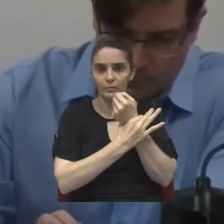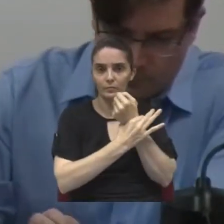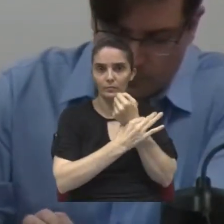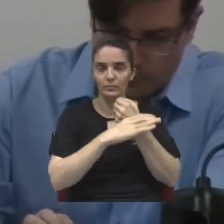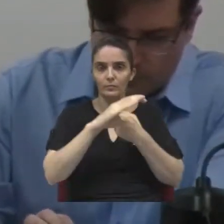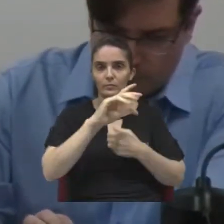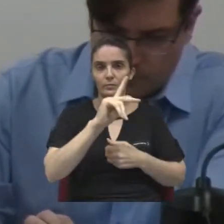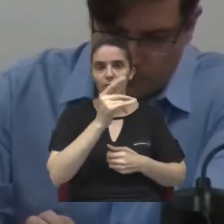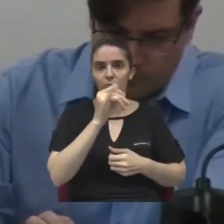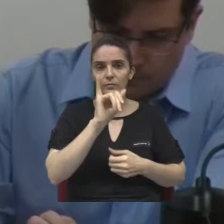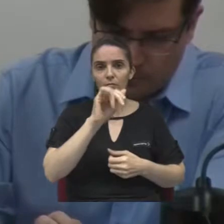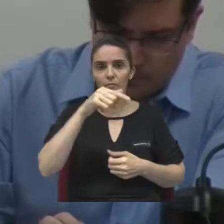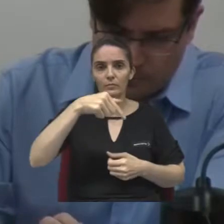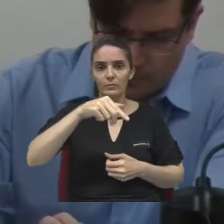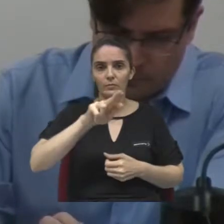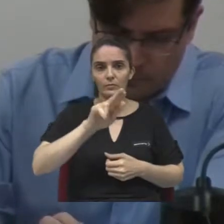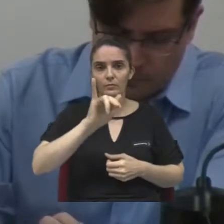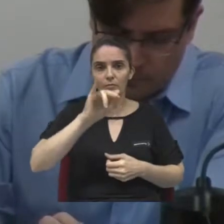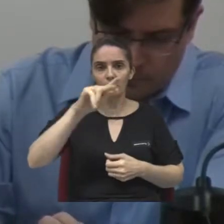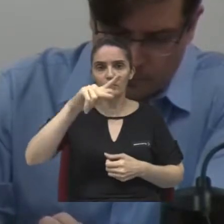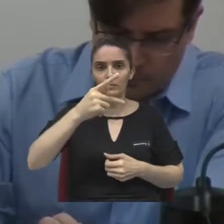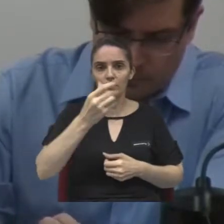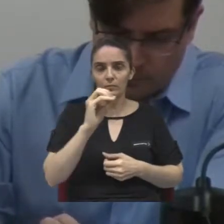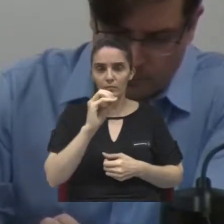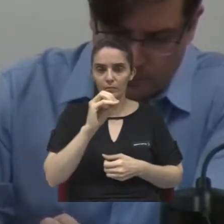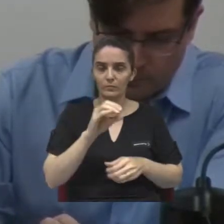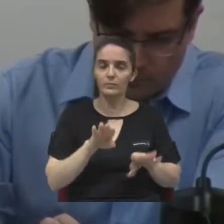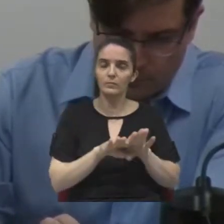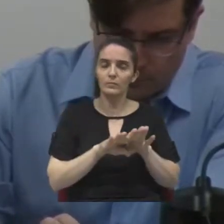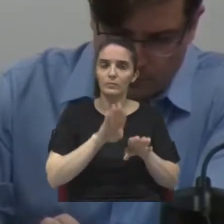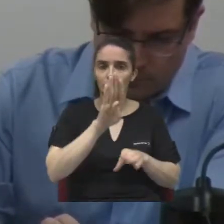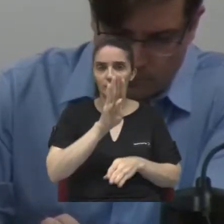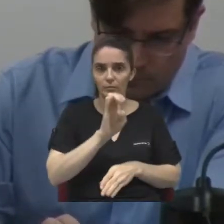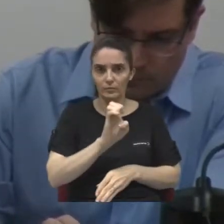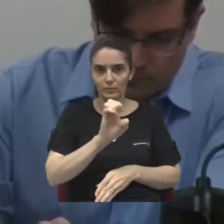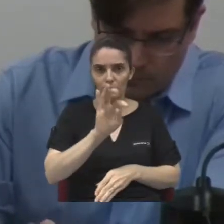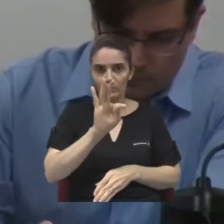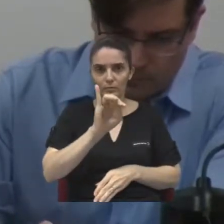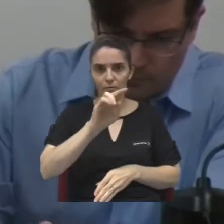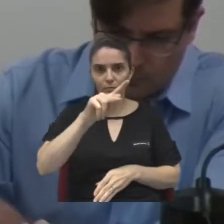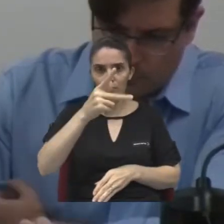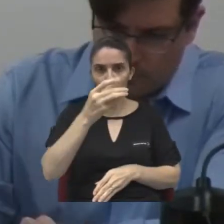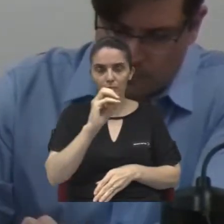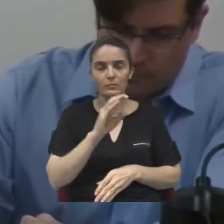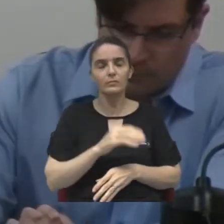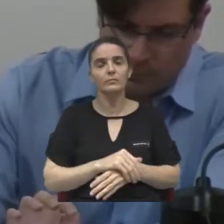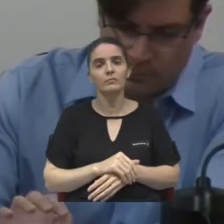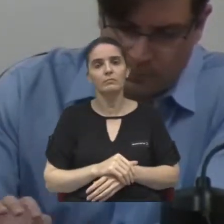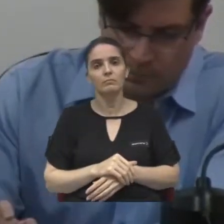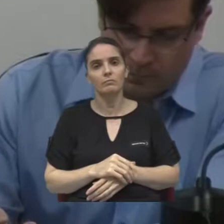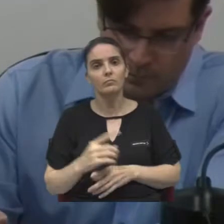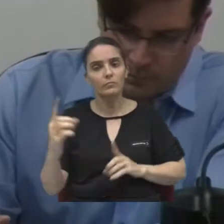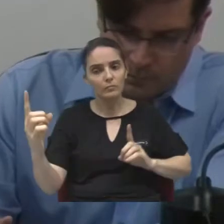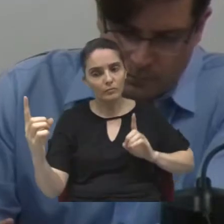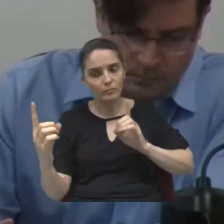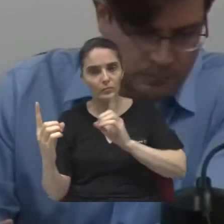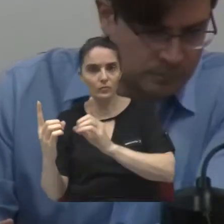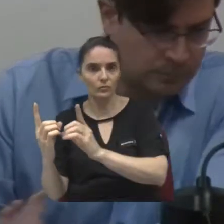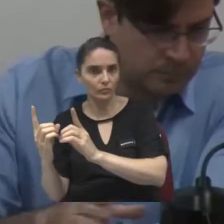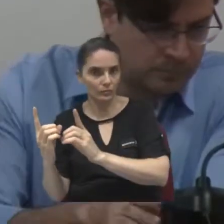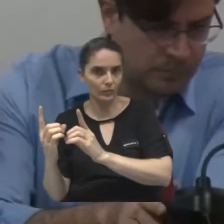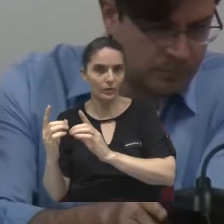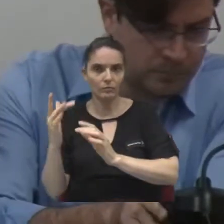Chiquinho, e também o Betinho, onde tem feito várias abordagens com moradores de